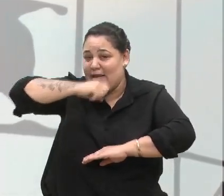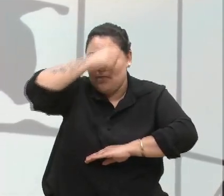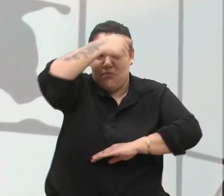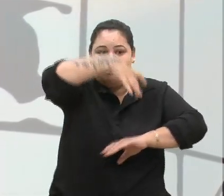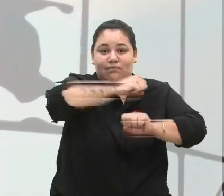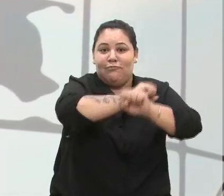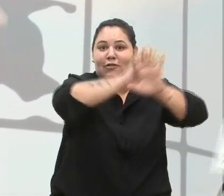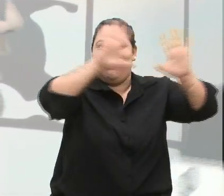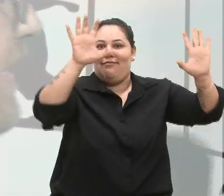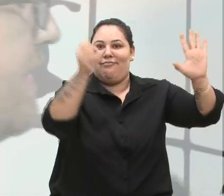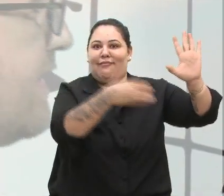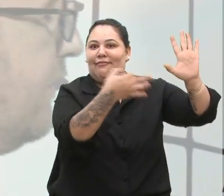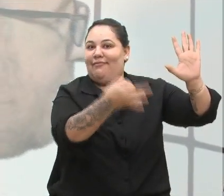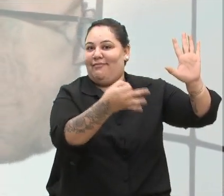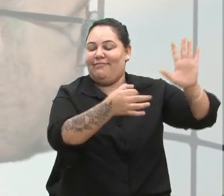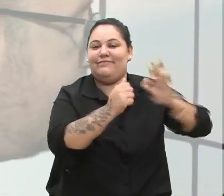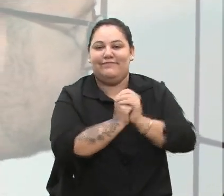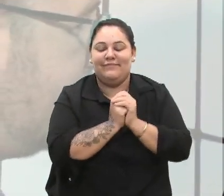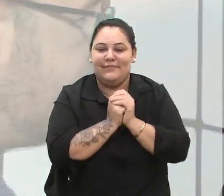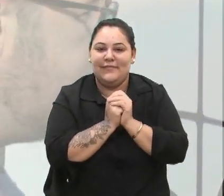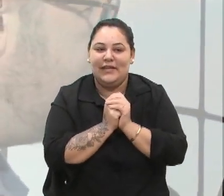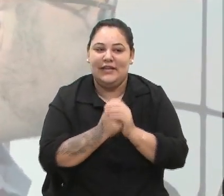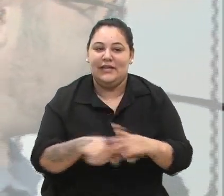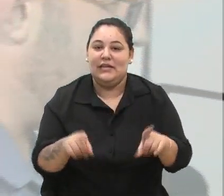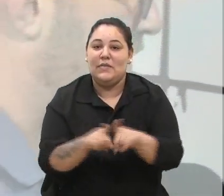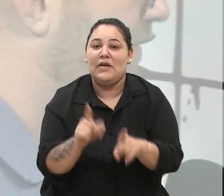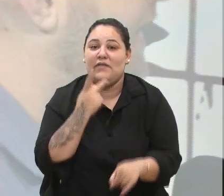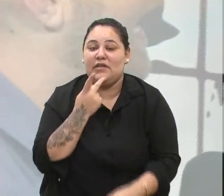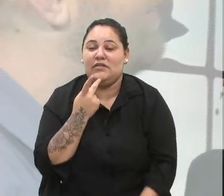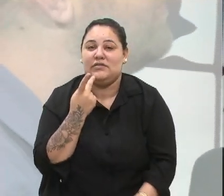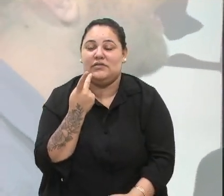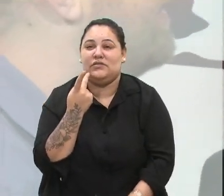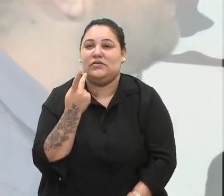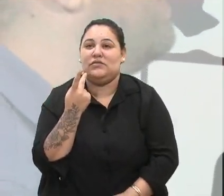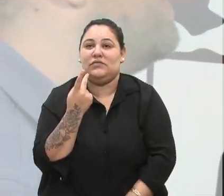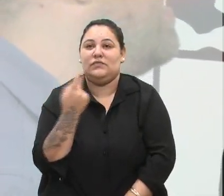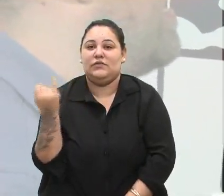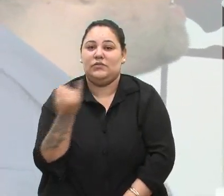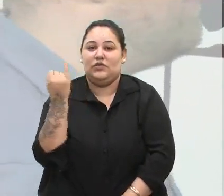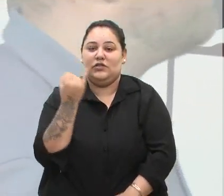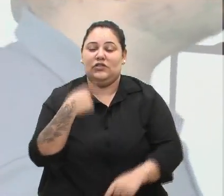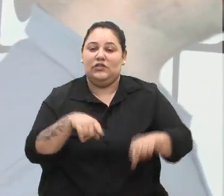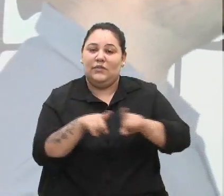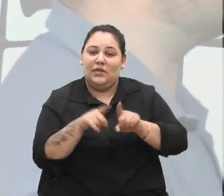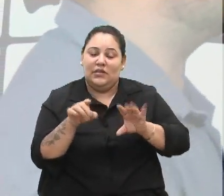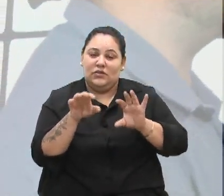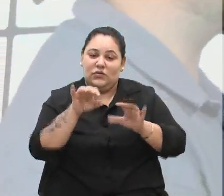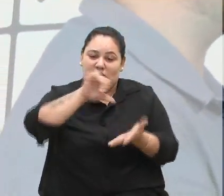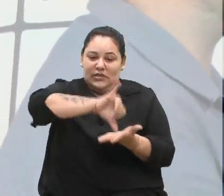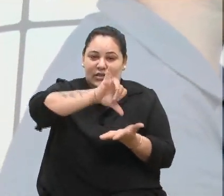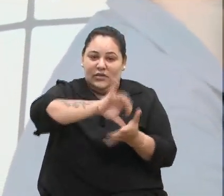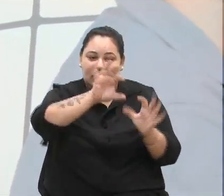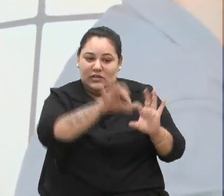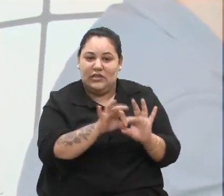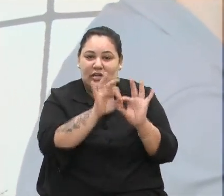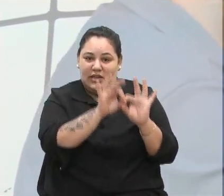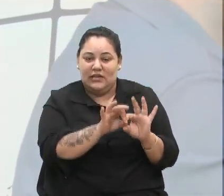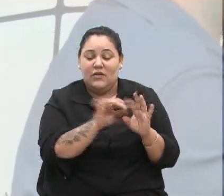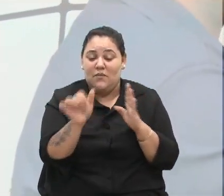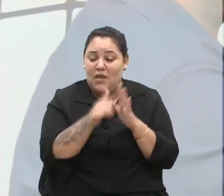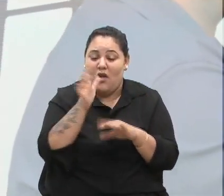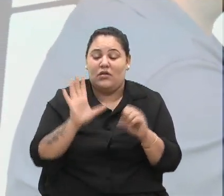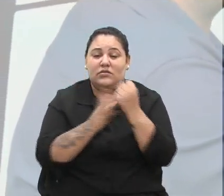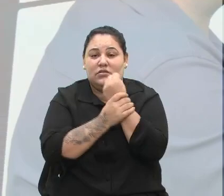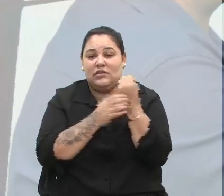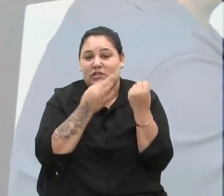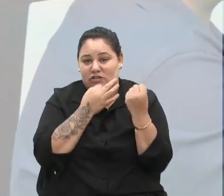lâmpadas novas. A questão também importante do centro integrado, né, que vem aí aperfeiçoando a segurança em Caxias do Sul, vereador.